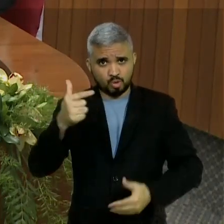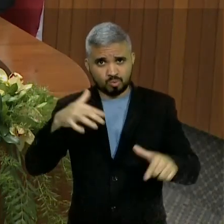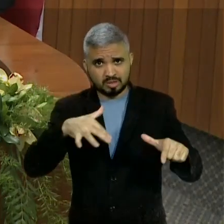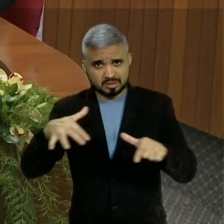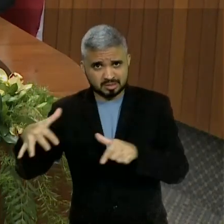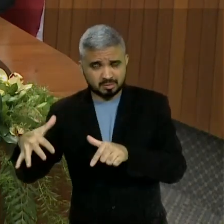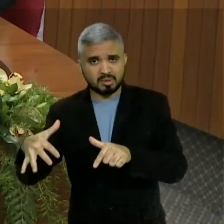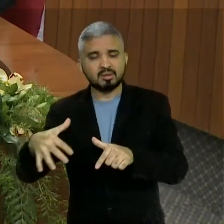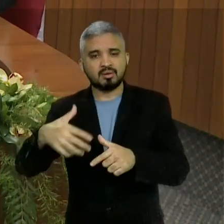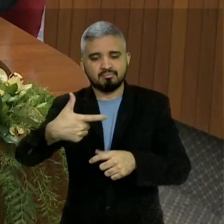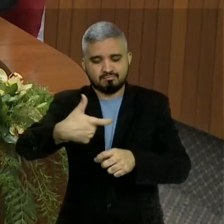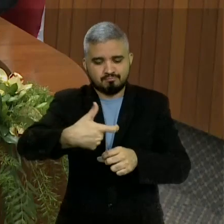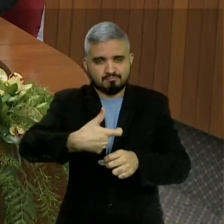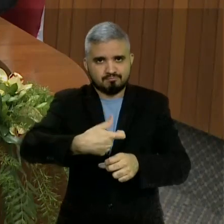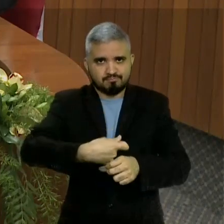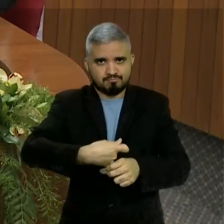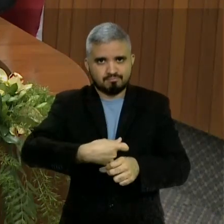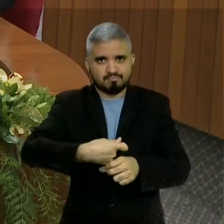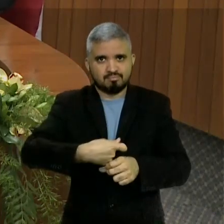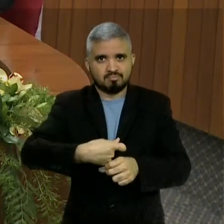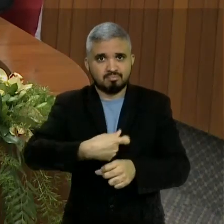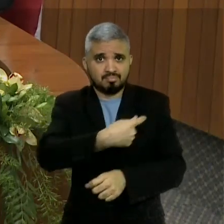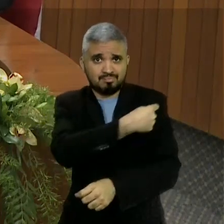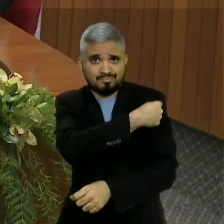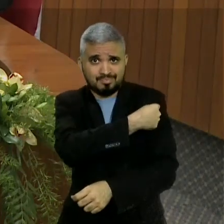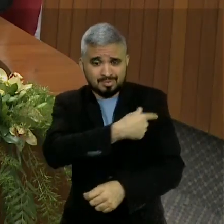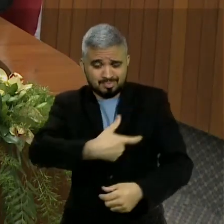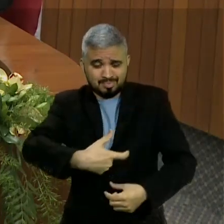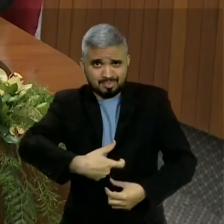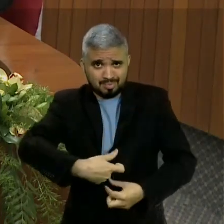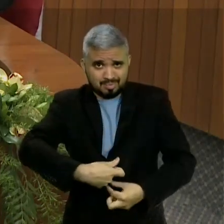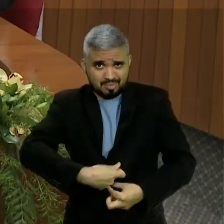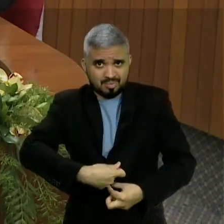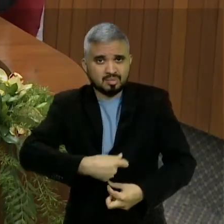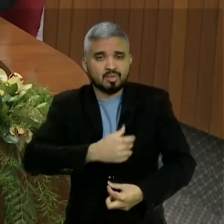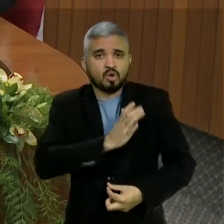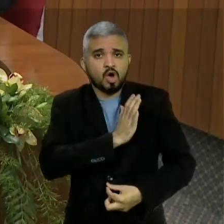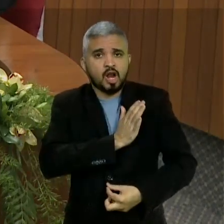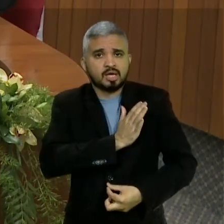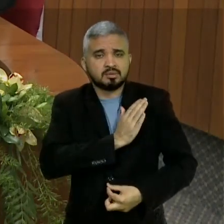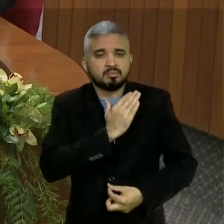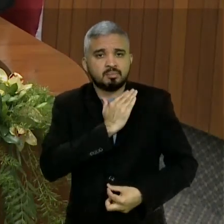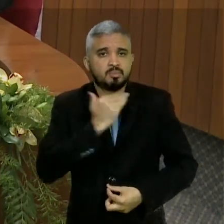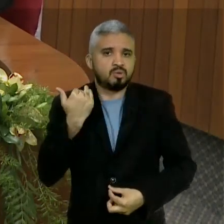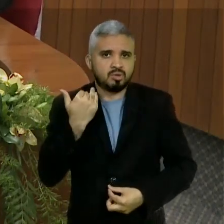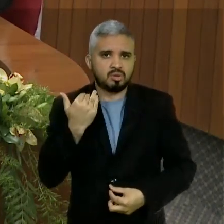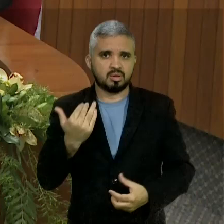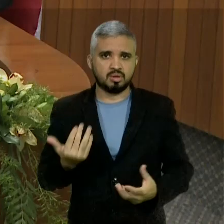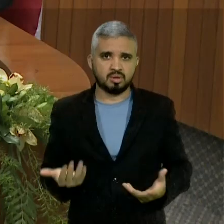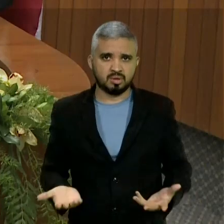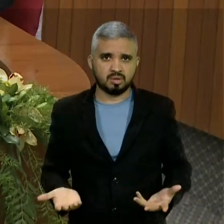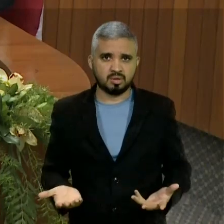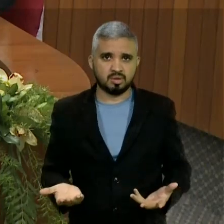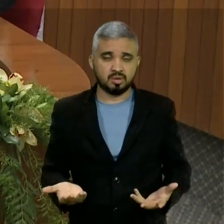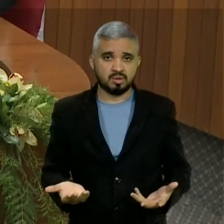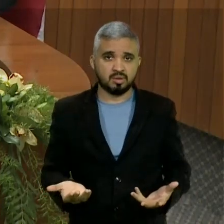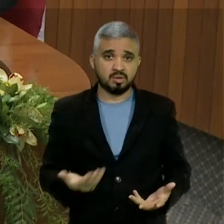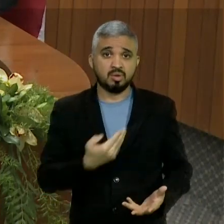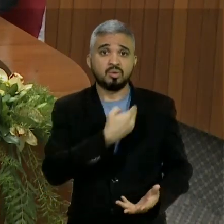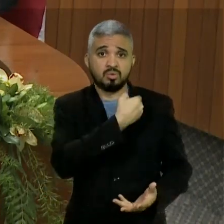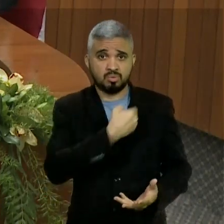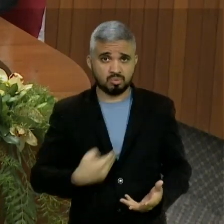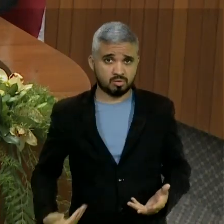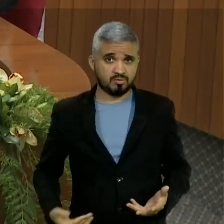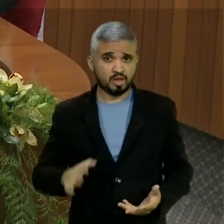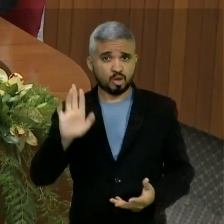assassinato e do atraso mas que não tem nenhuma dificuldade em esconder apoio a ditaduras